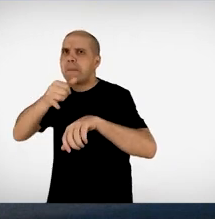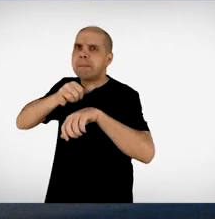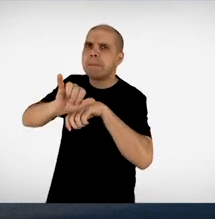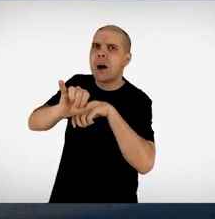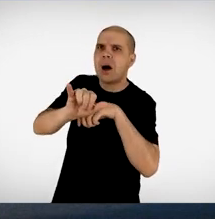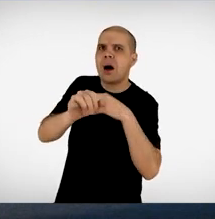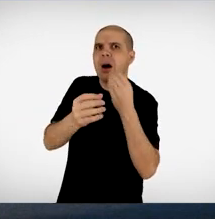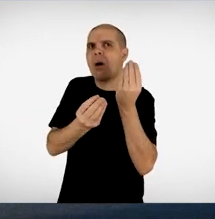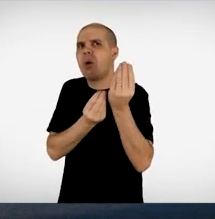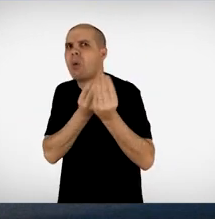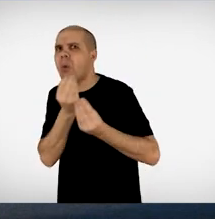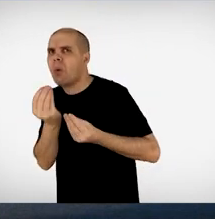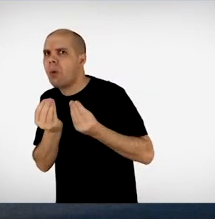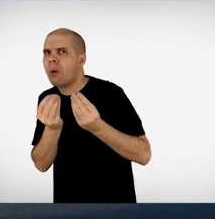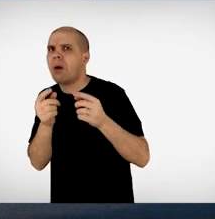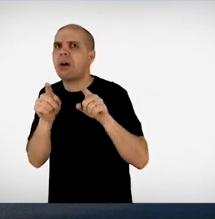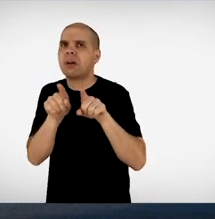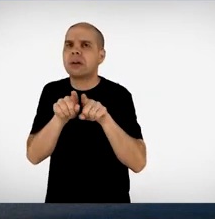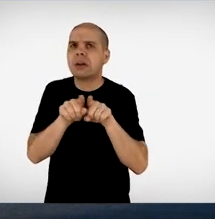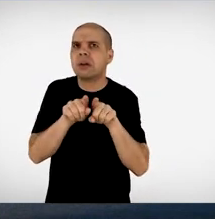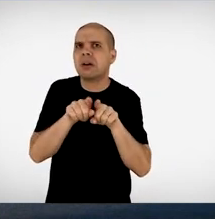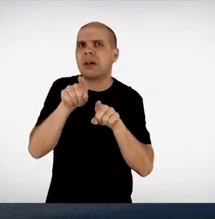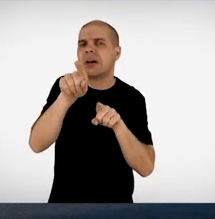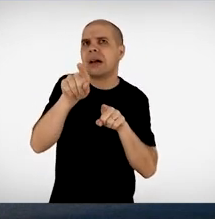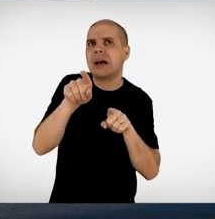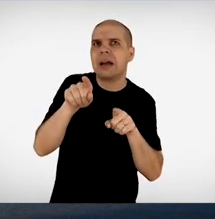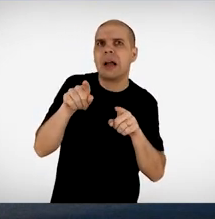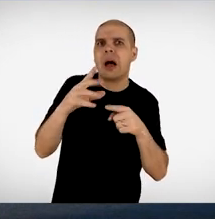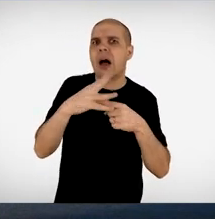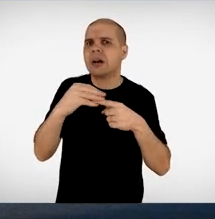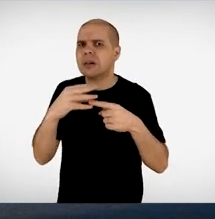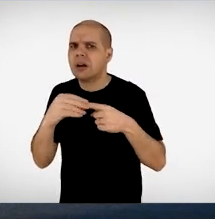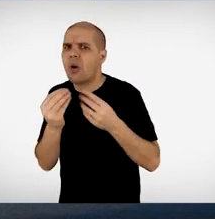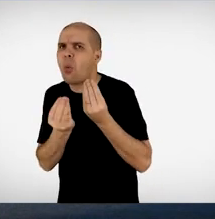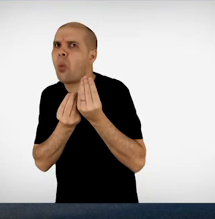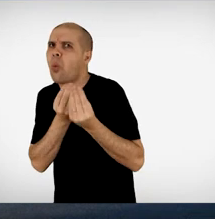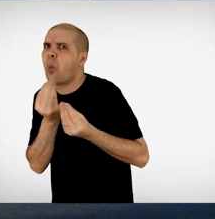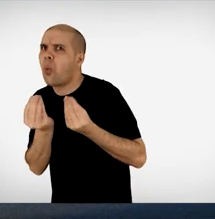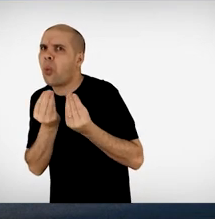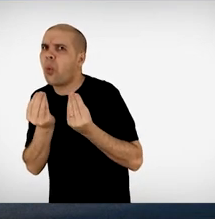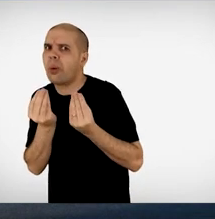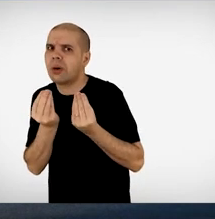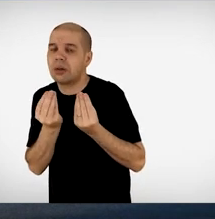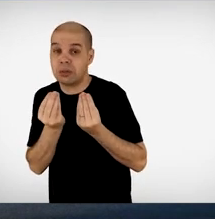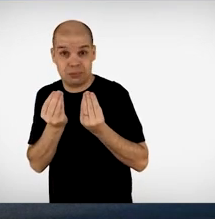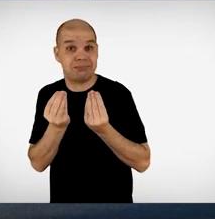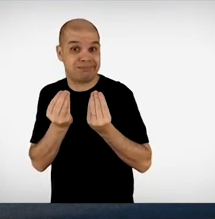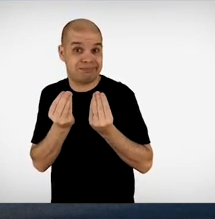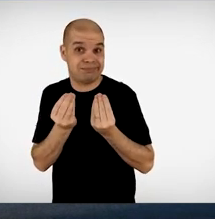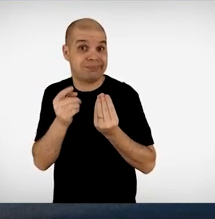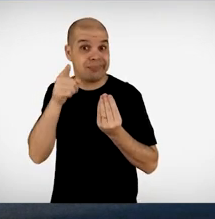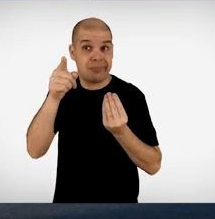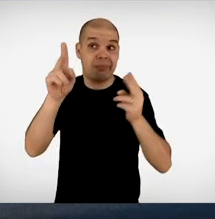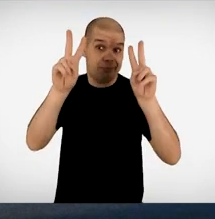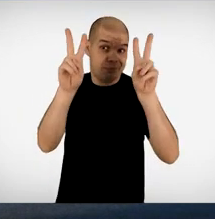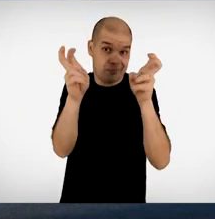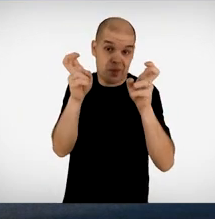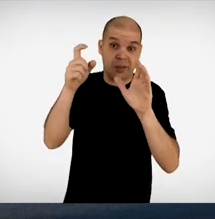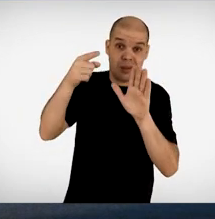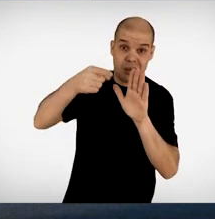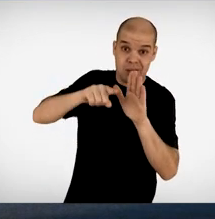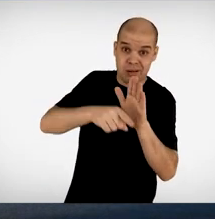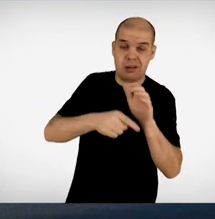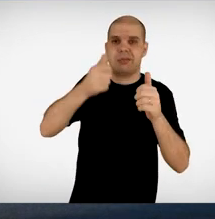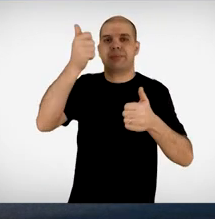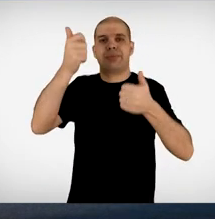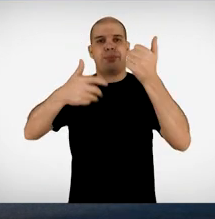ser? Ela se pergunta se é possível ser feminista, gostar de sexo oral. Aí tem a festa de 30 anos, em que o pai